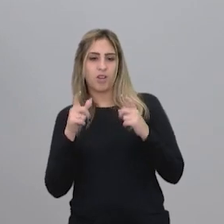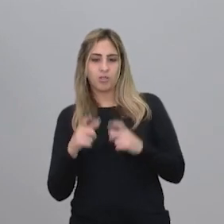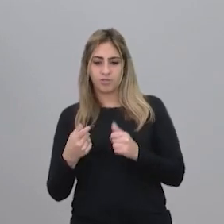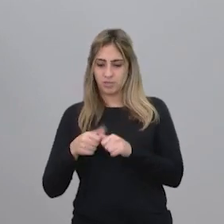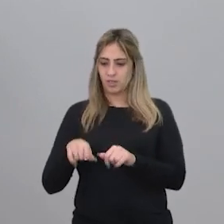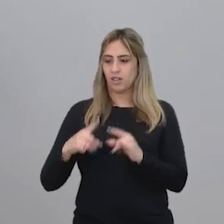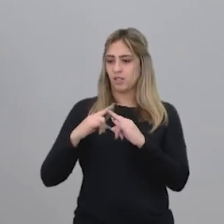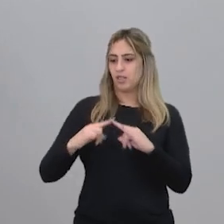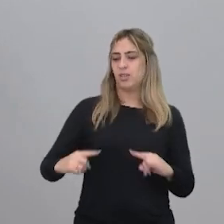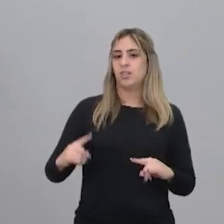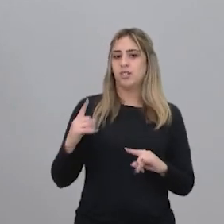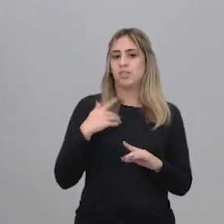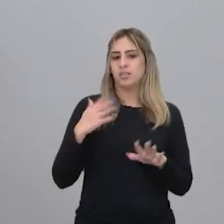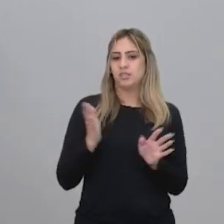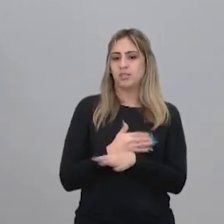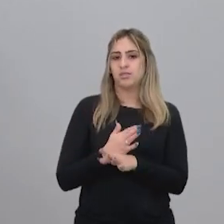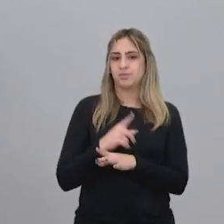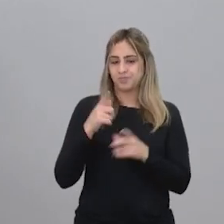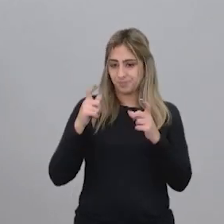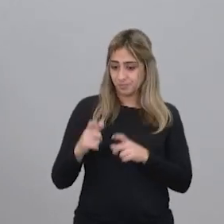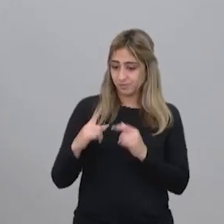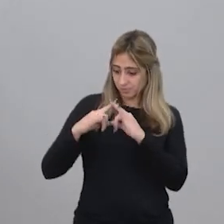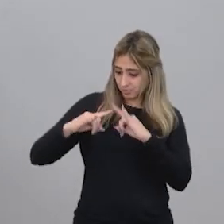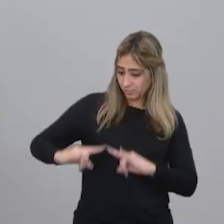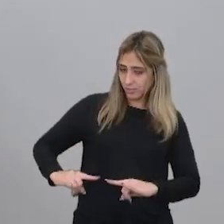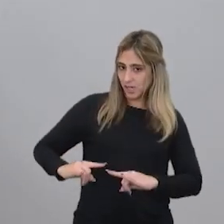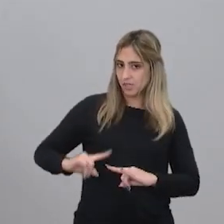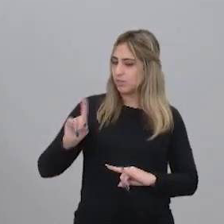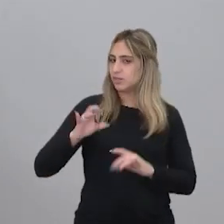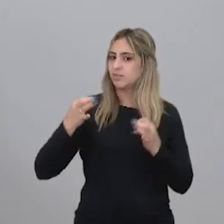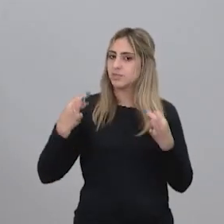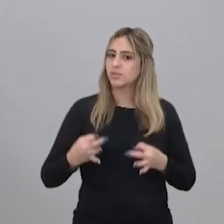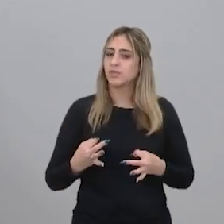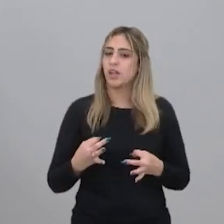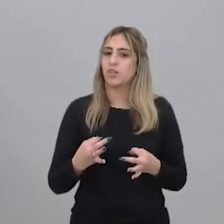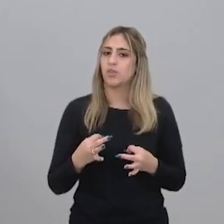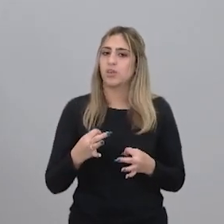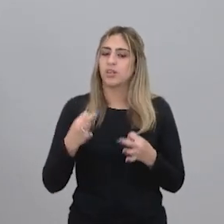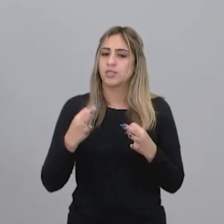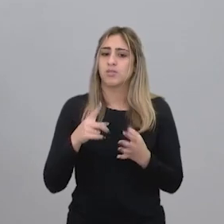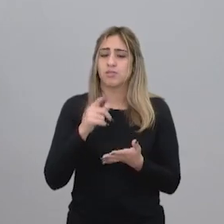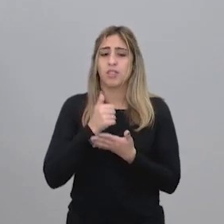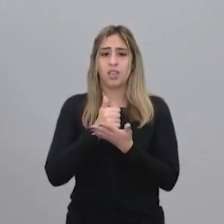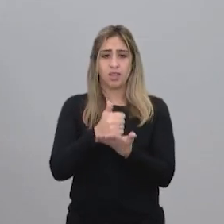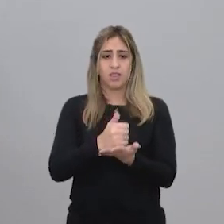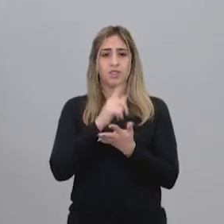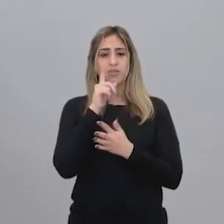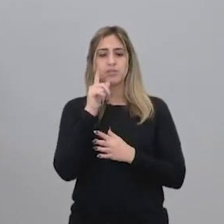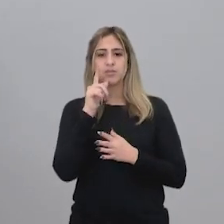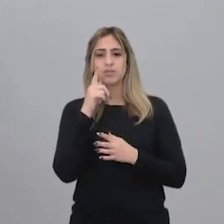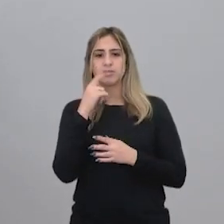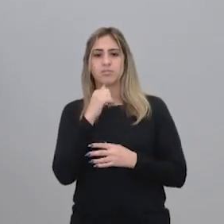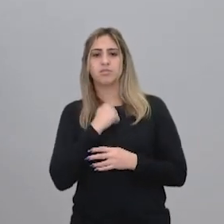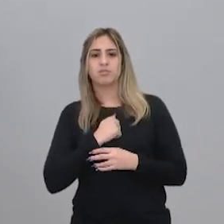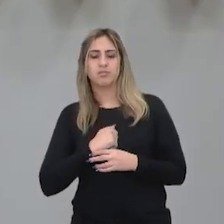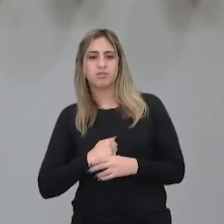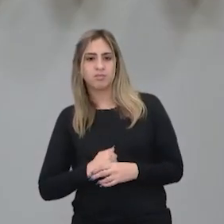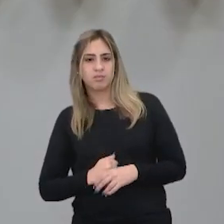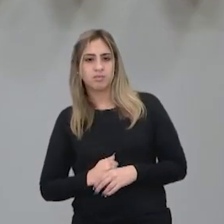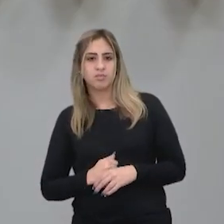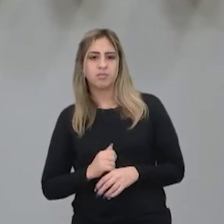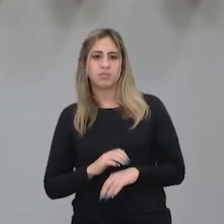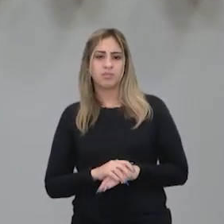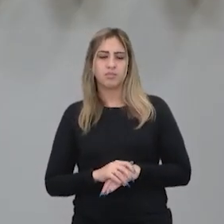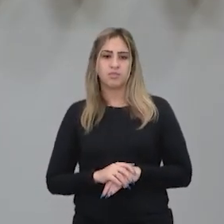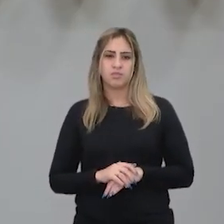está acampado, porque geralmente perto de onde você acampa não é o correto. O correto seria você levar as suas fezes, né? Que a gente pode